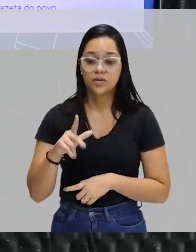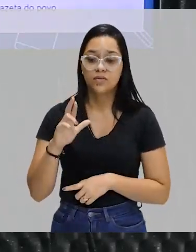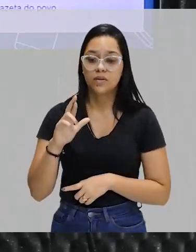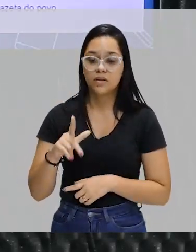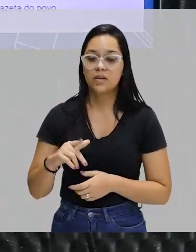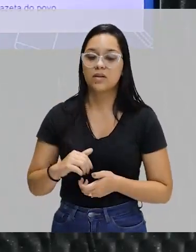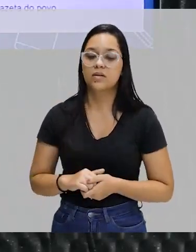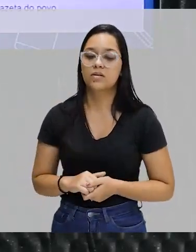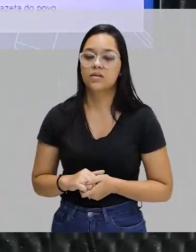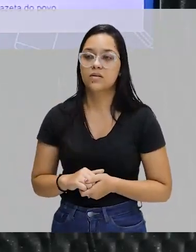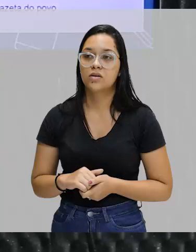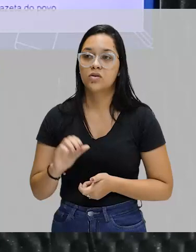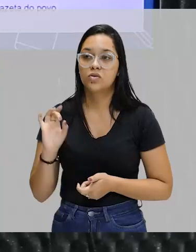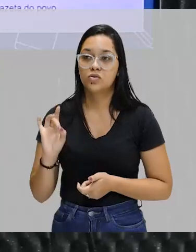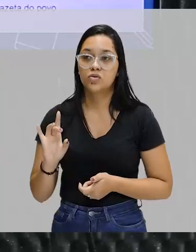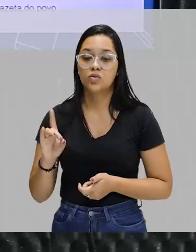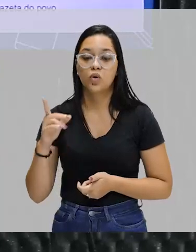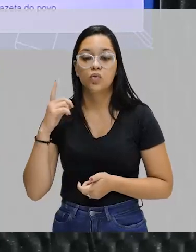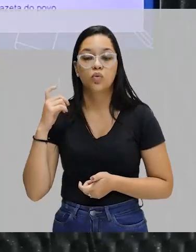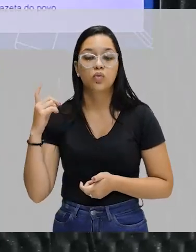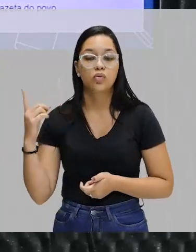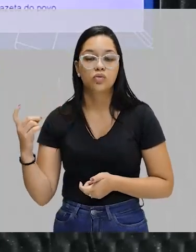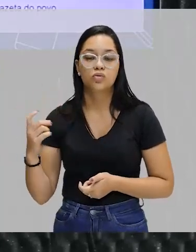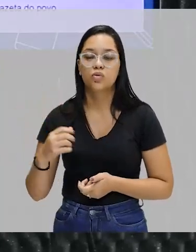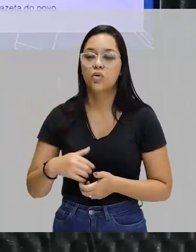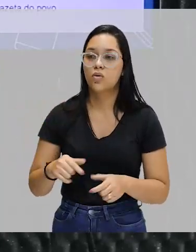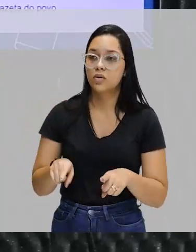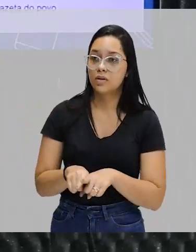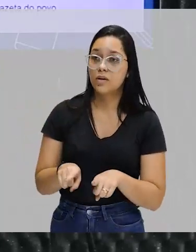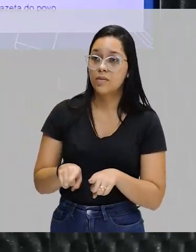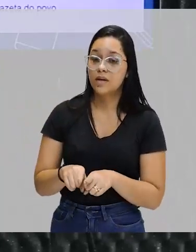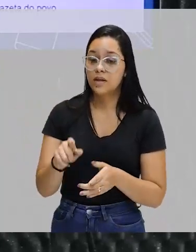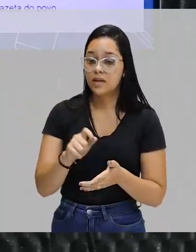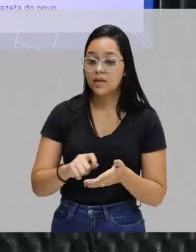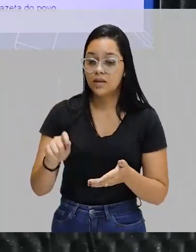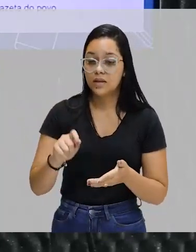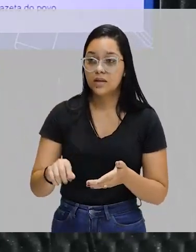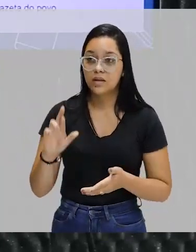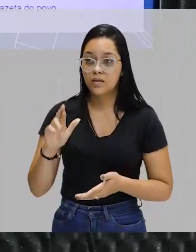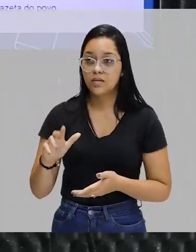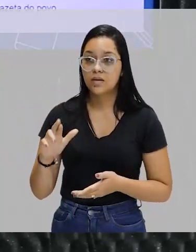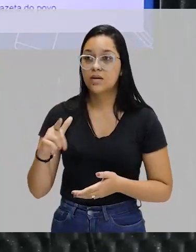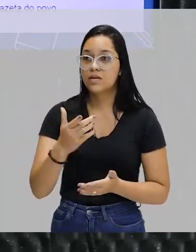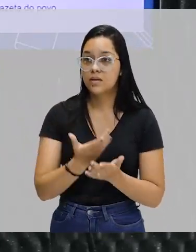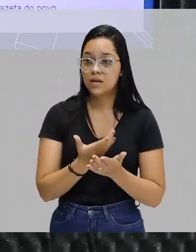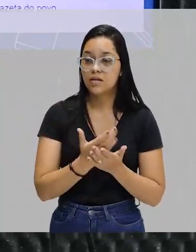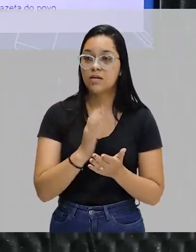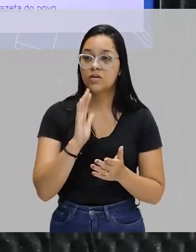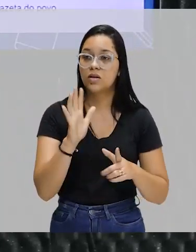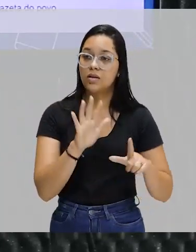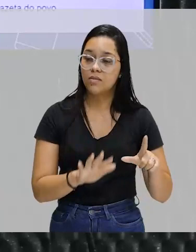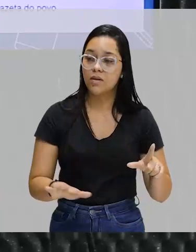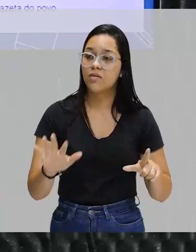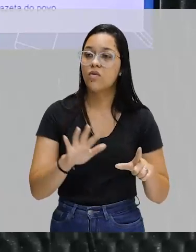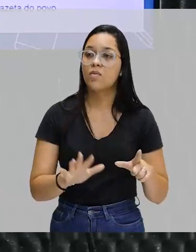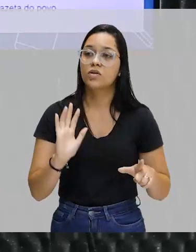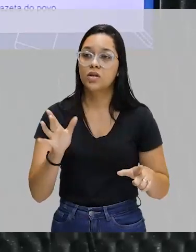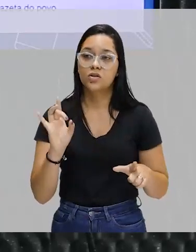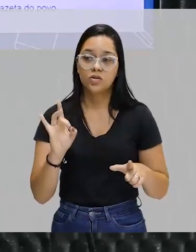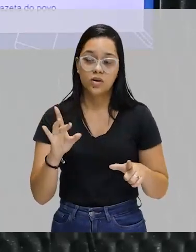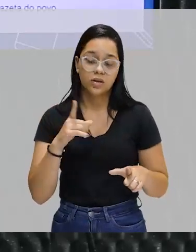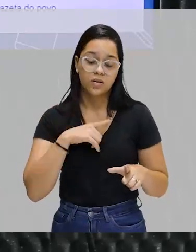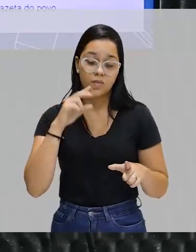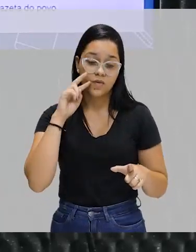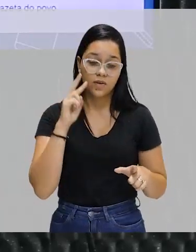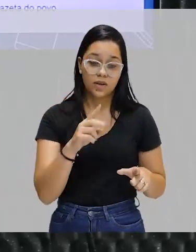são semelhantes apenas no som. Na escrita, elas são diferentes. Essa aula já está lá na plataforma Gonçalves Dias. Só passar e